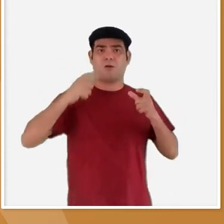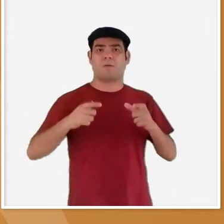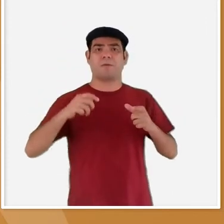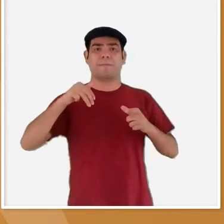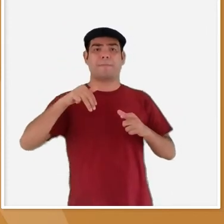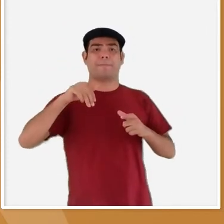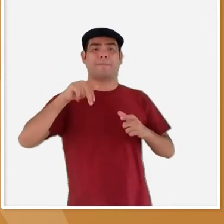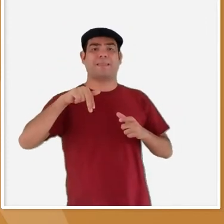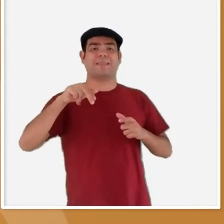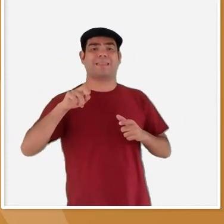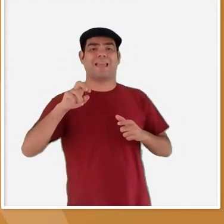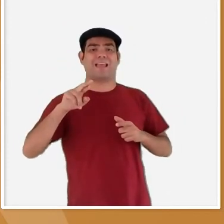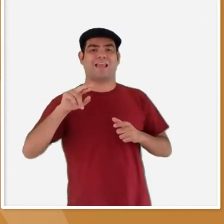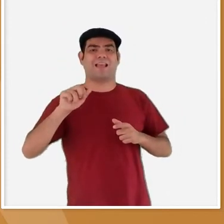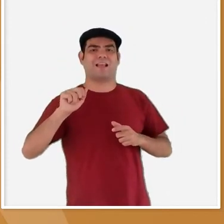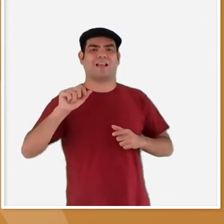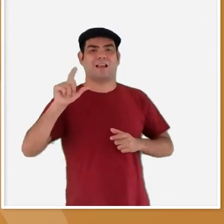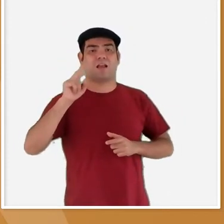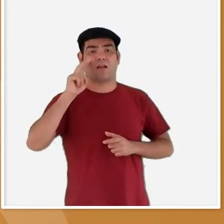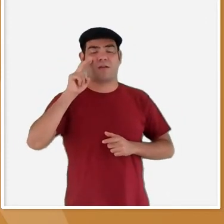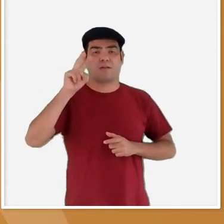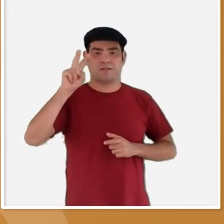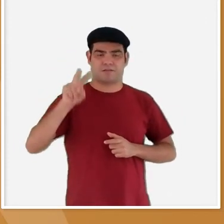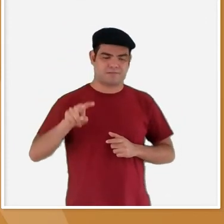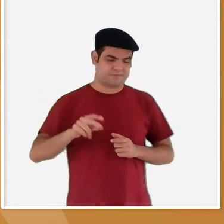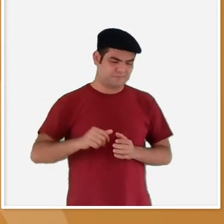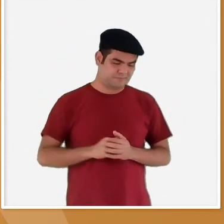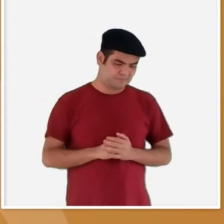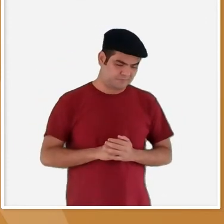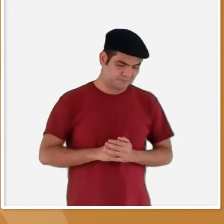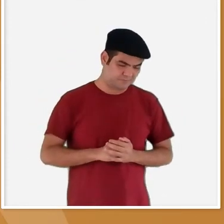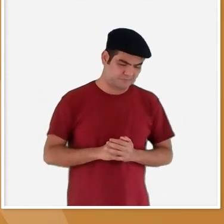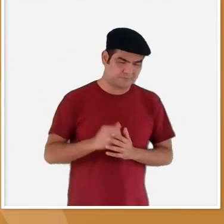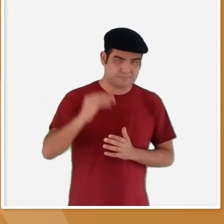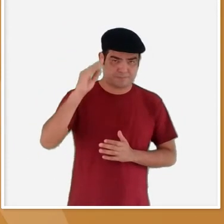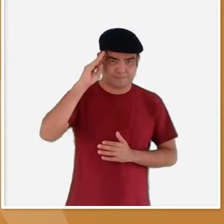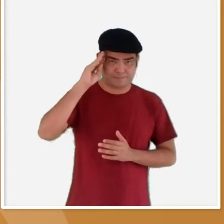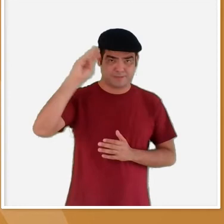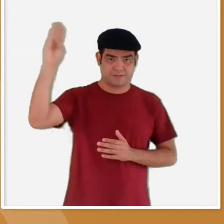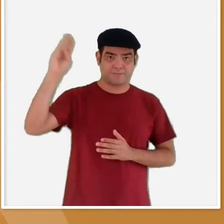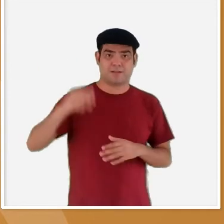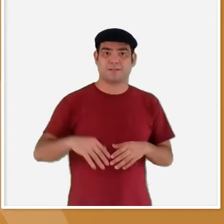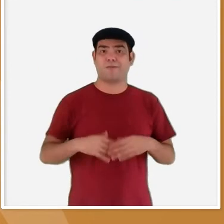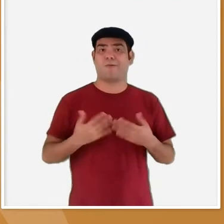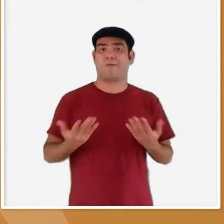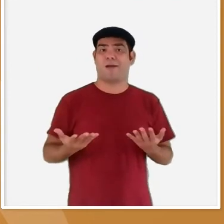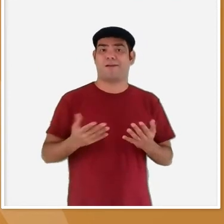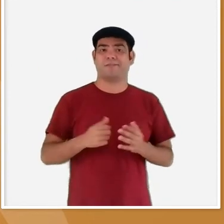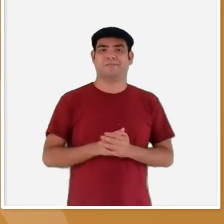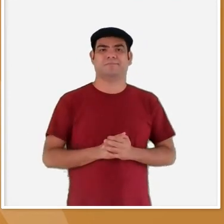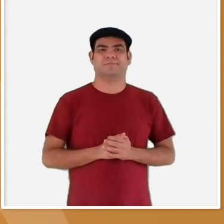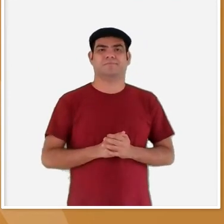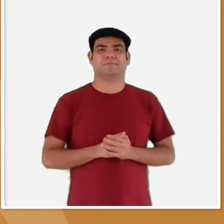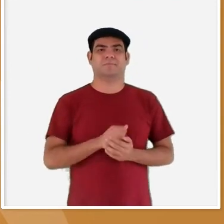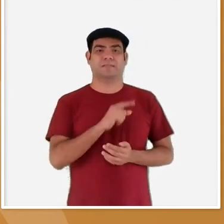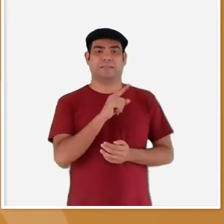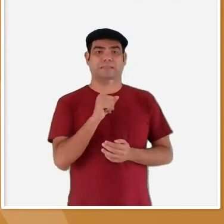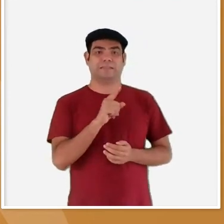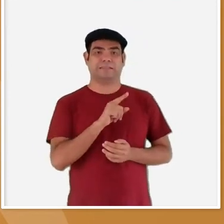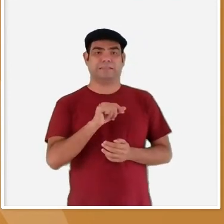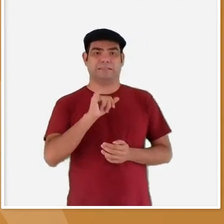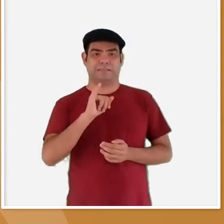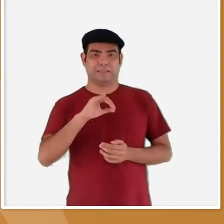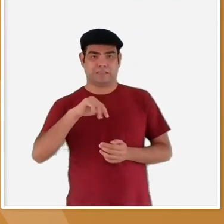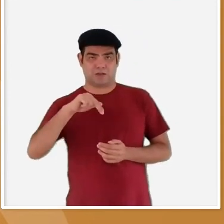mineral, tá? Então os principais minérios encontrados nessa região é o zinco e a prata. Tá aqui,